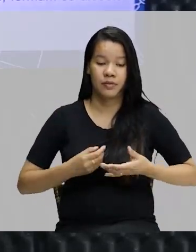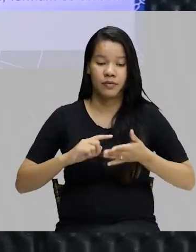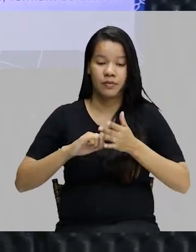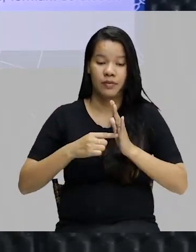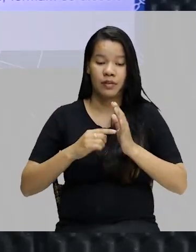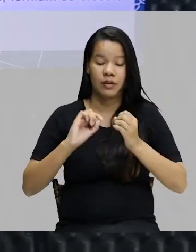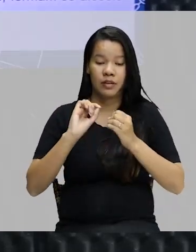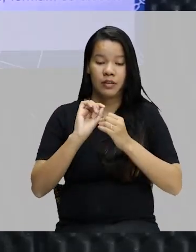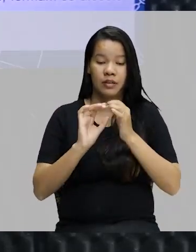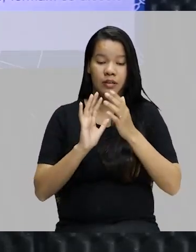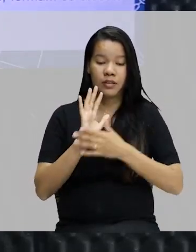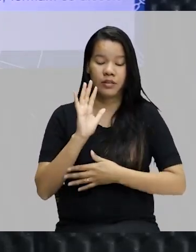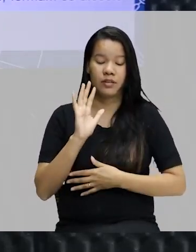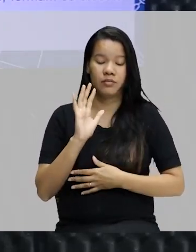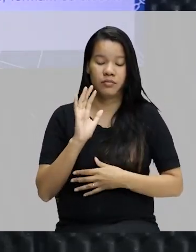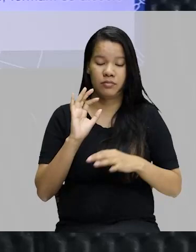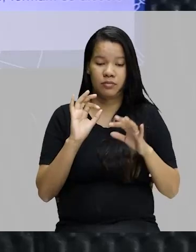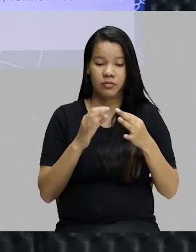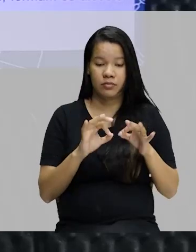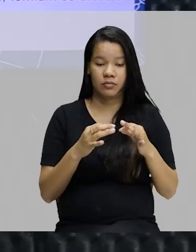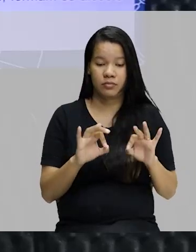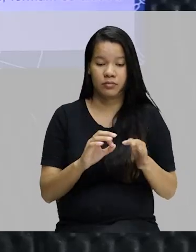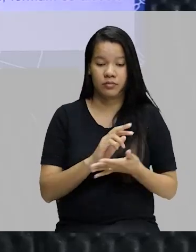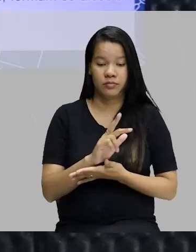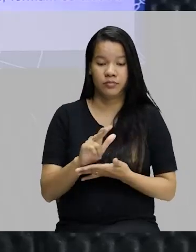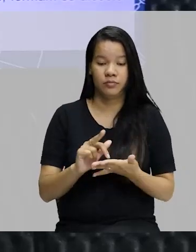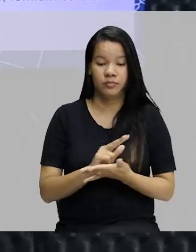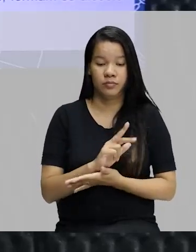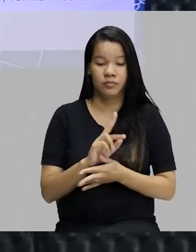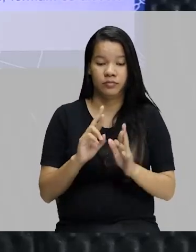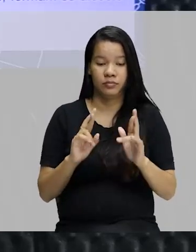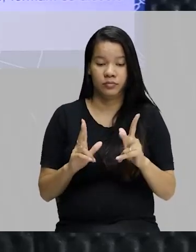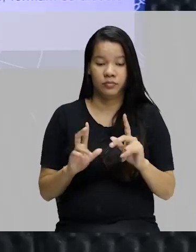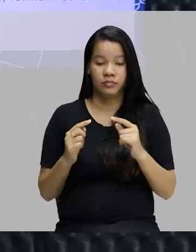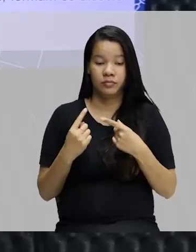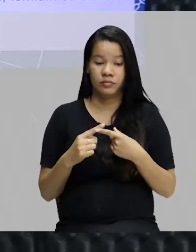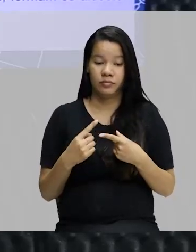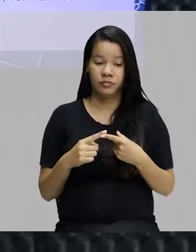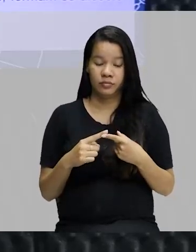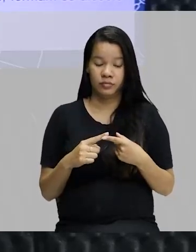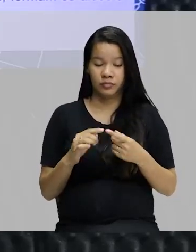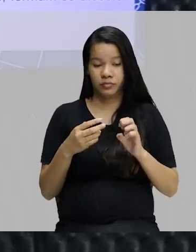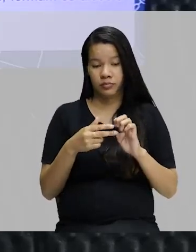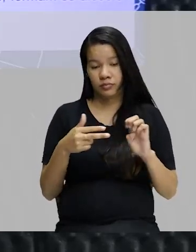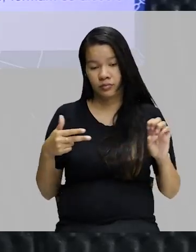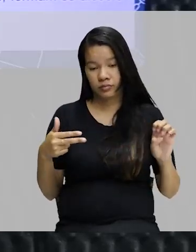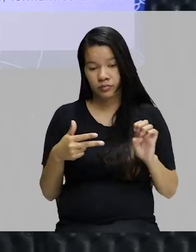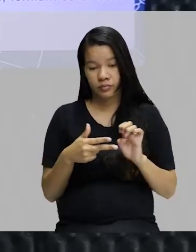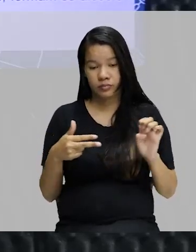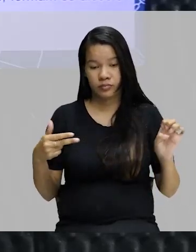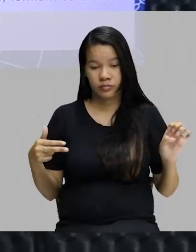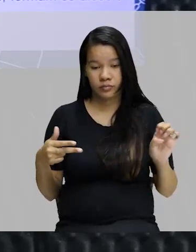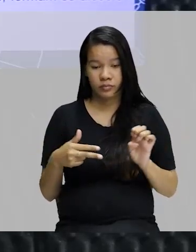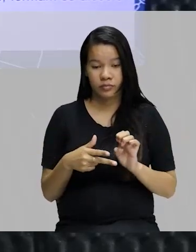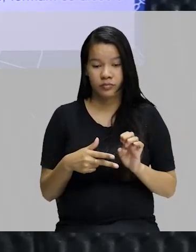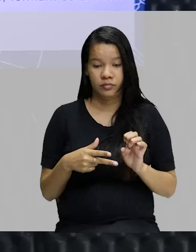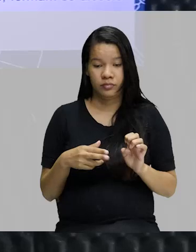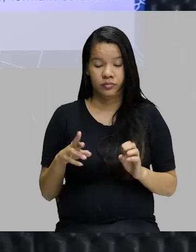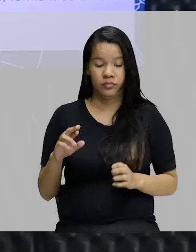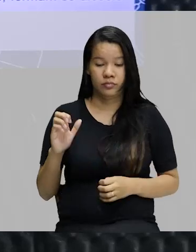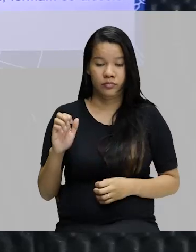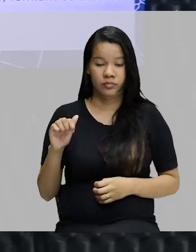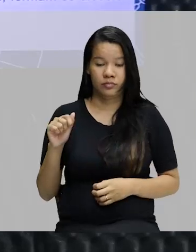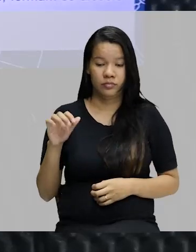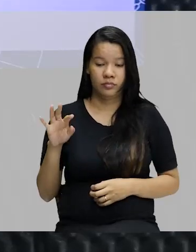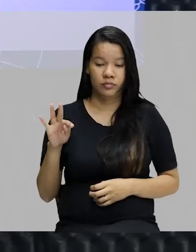para a síntese de diversos compostos. Tudo bem? Por quê? Porque são elementos altamente